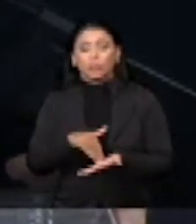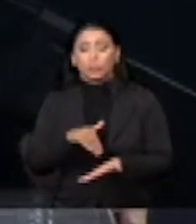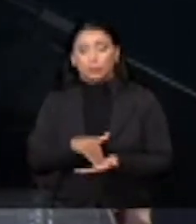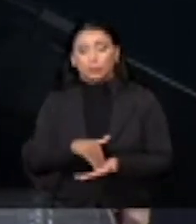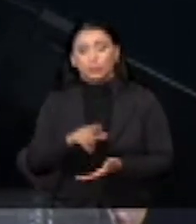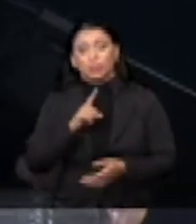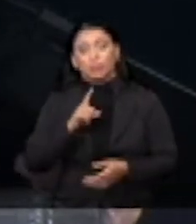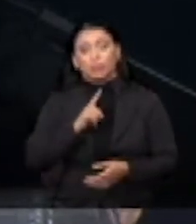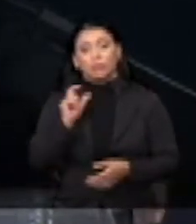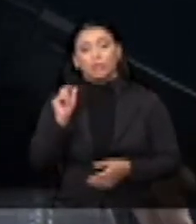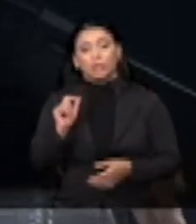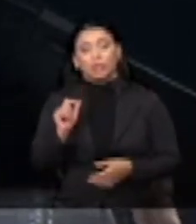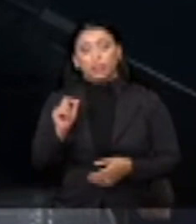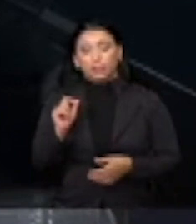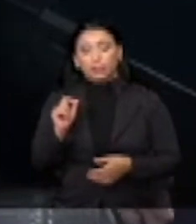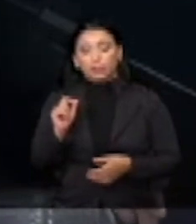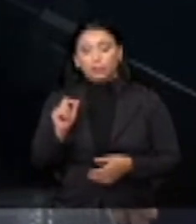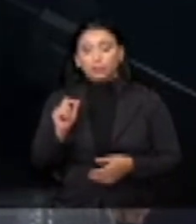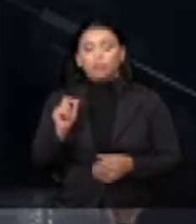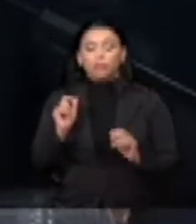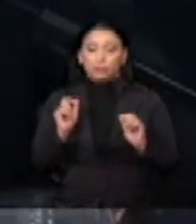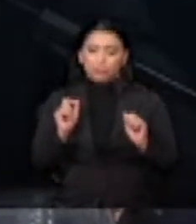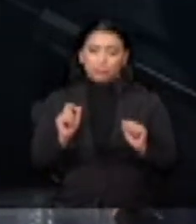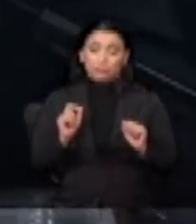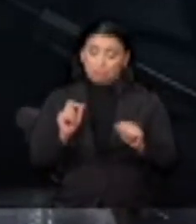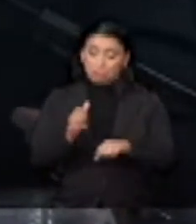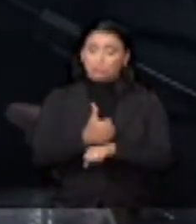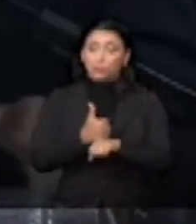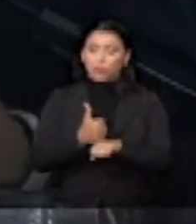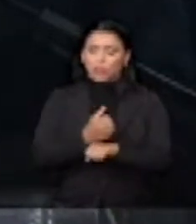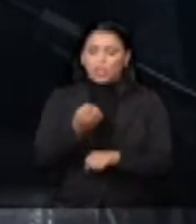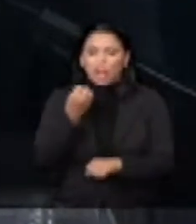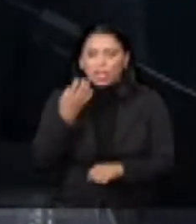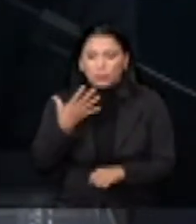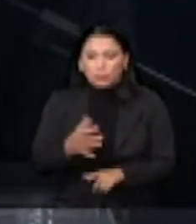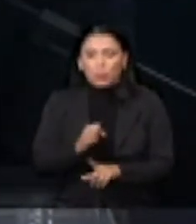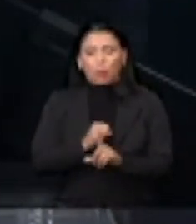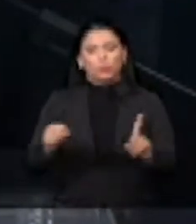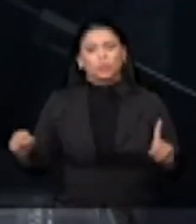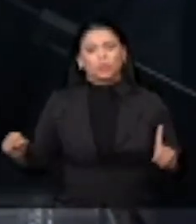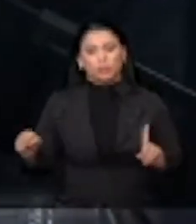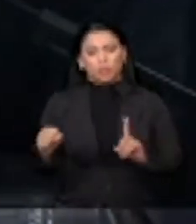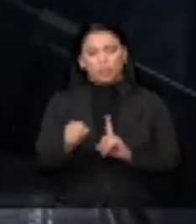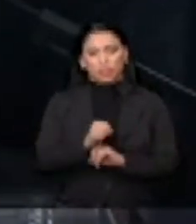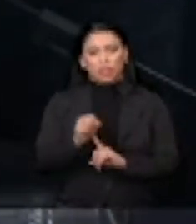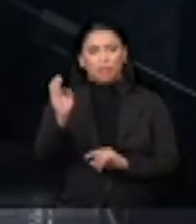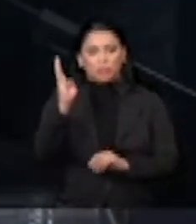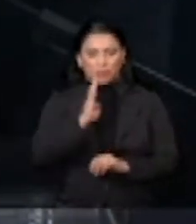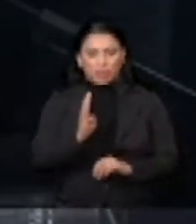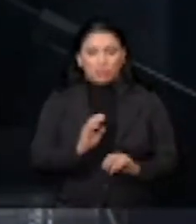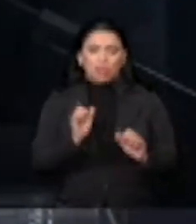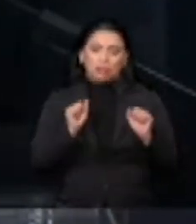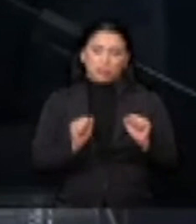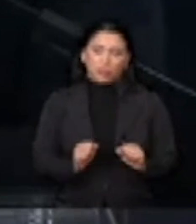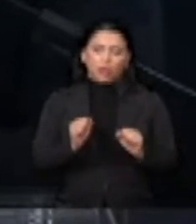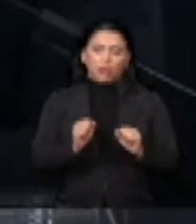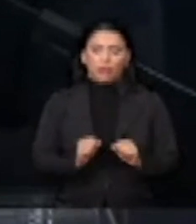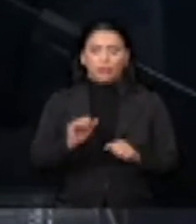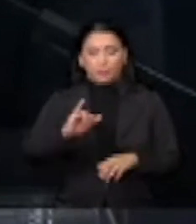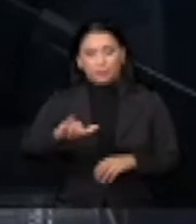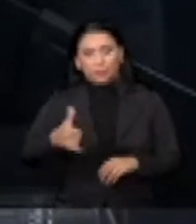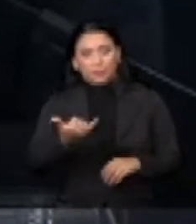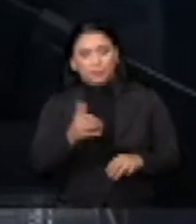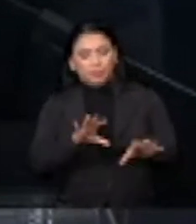para que tenhamos bons profissionais e a sociedade brasileira possa se beneficiar dessa